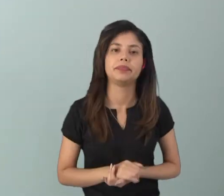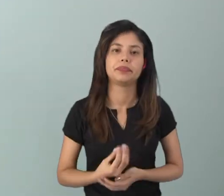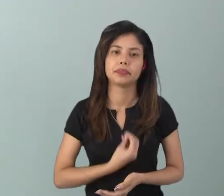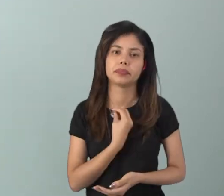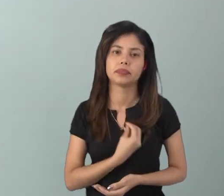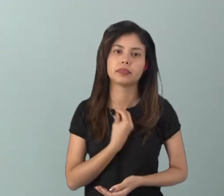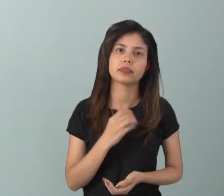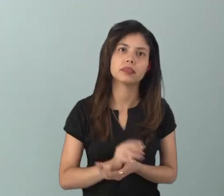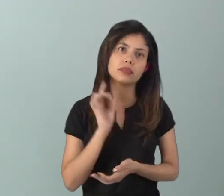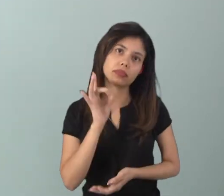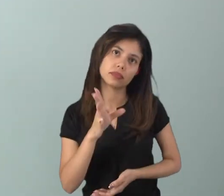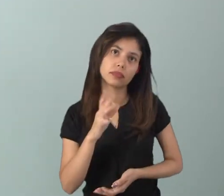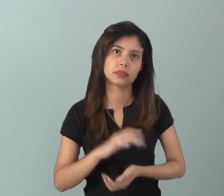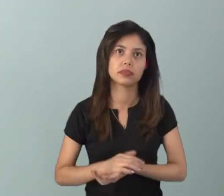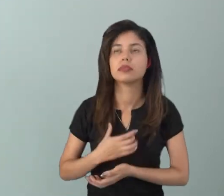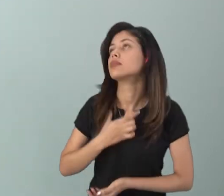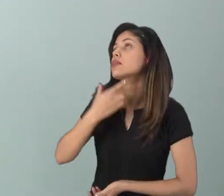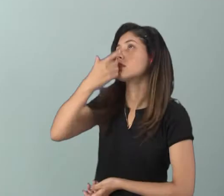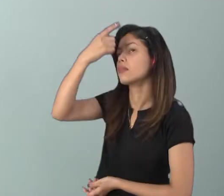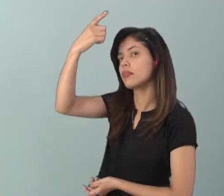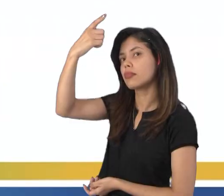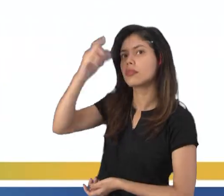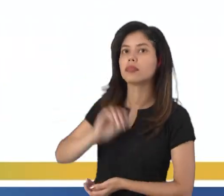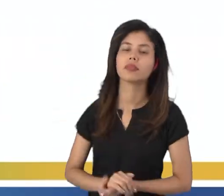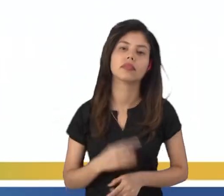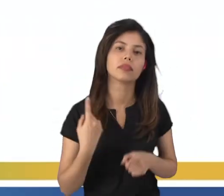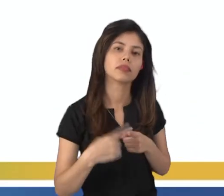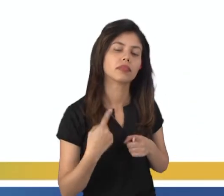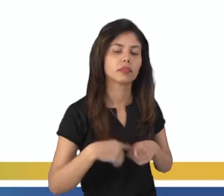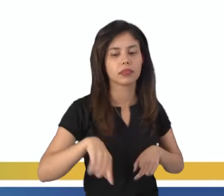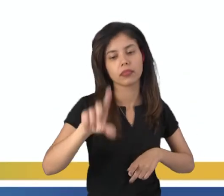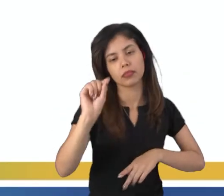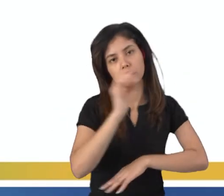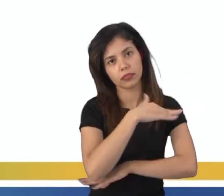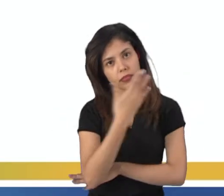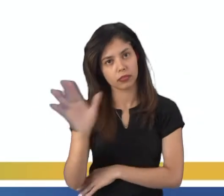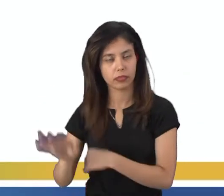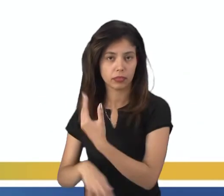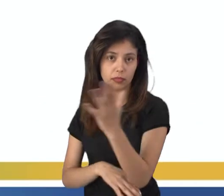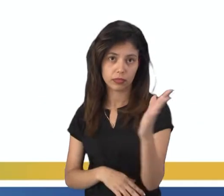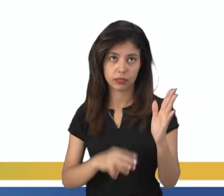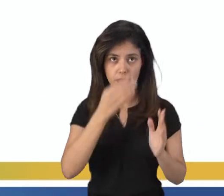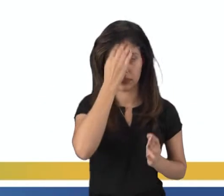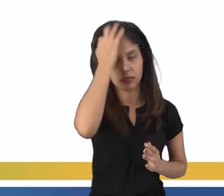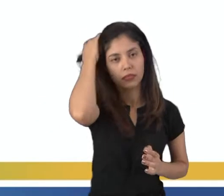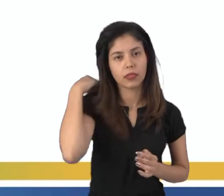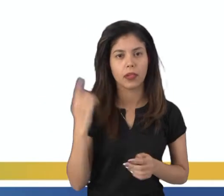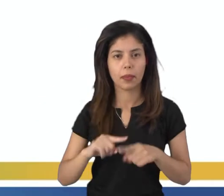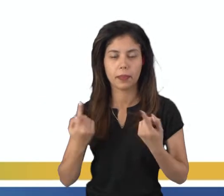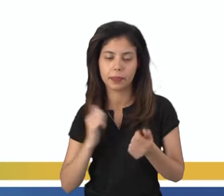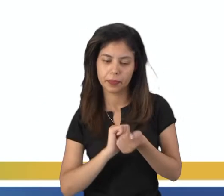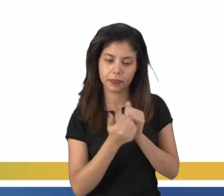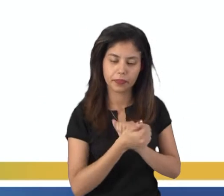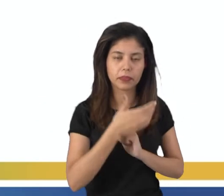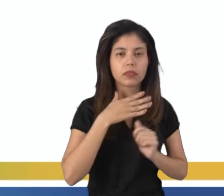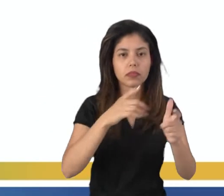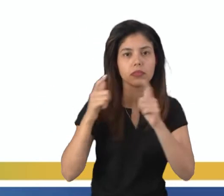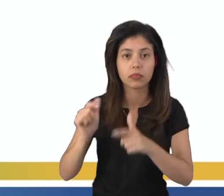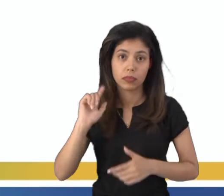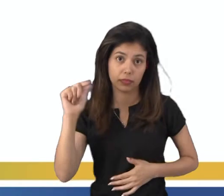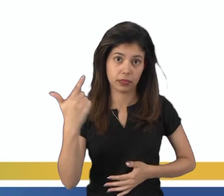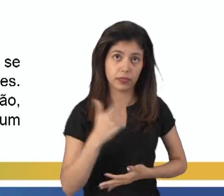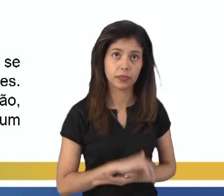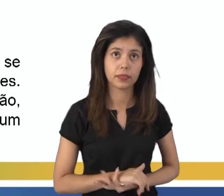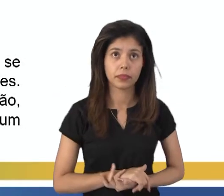sobreviveram apenas as girafas de pescoço longo porque elas foram selecionadas naturalmente, estavam mais adaptadas ao ambiente do que as